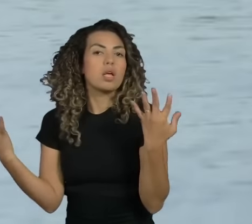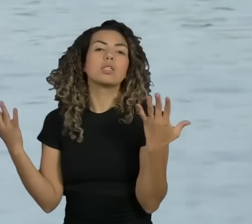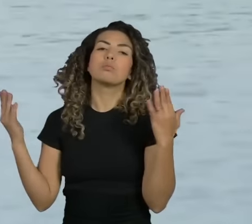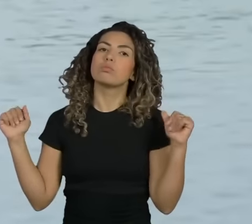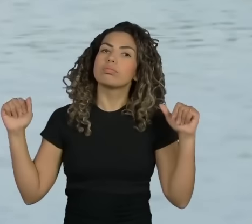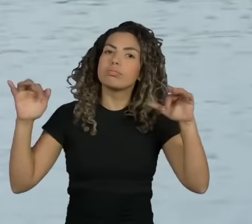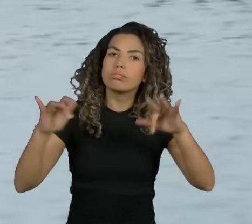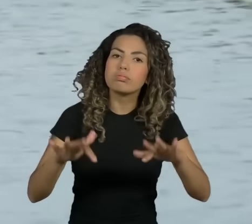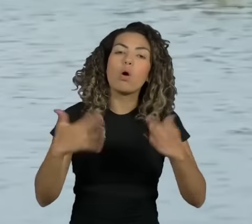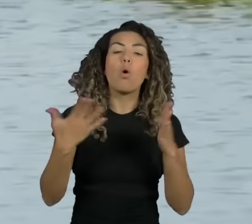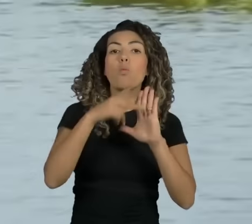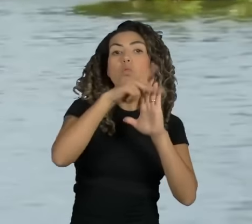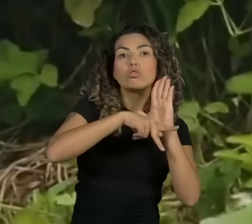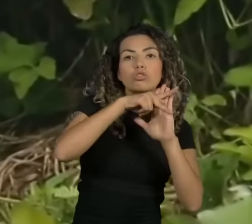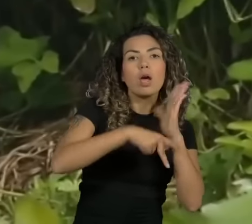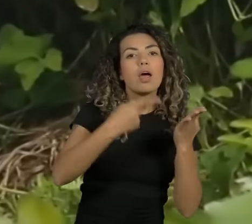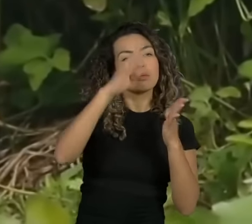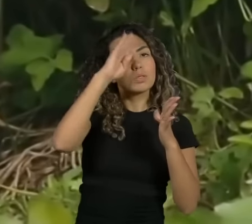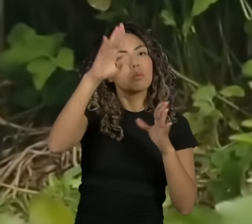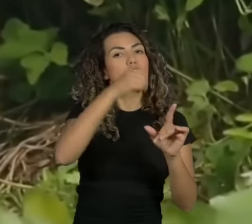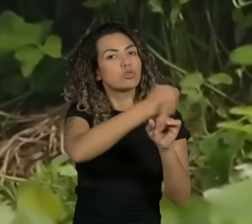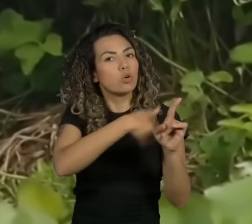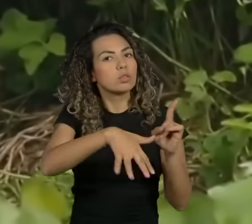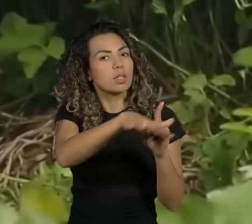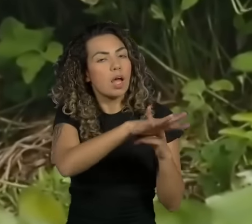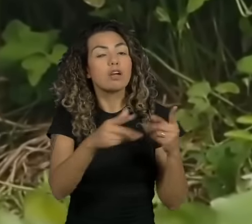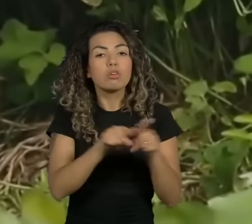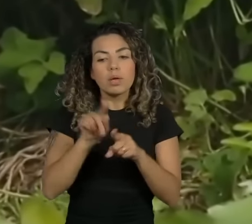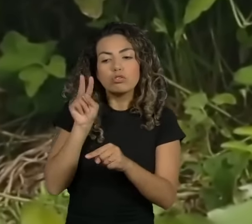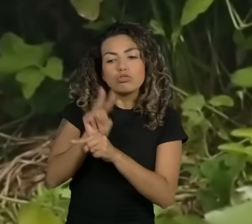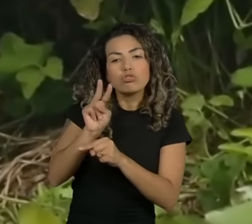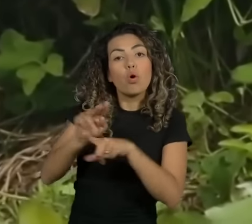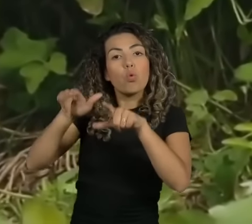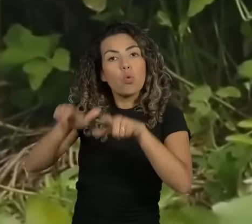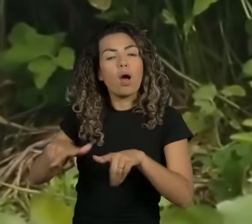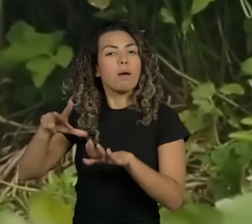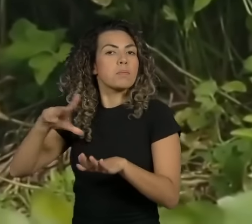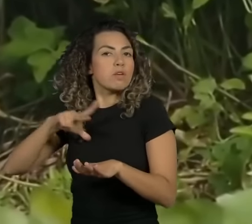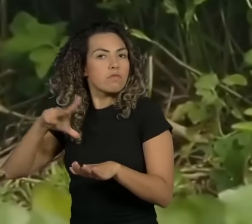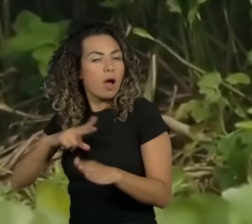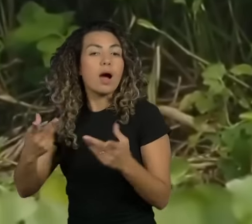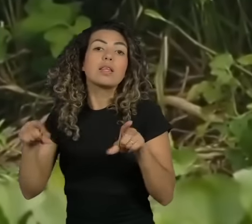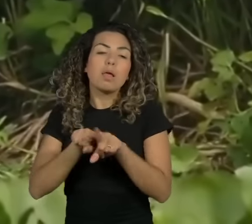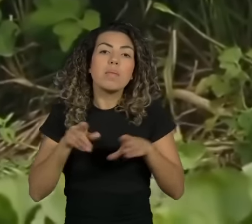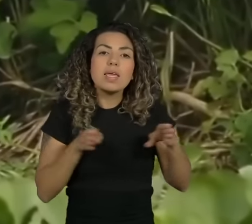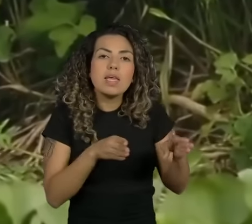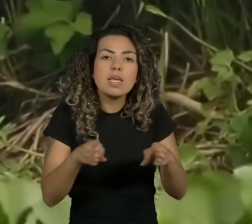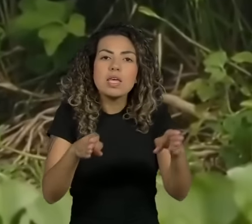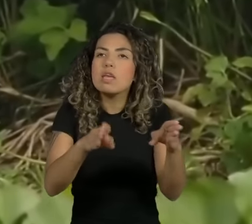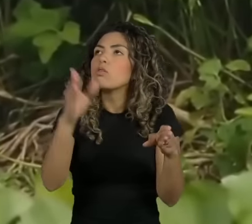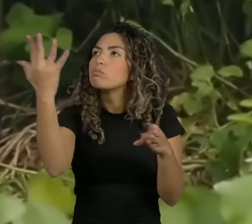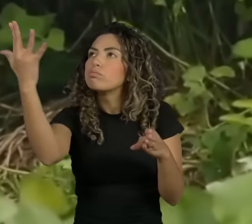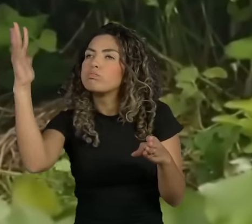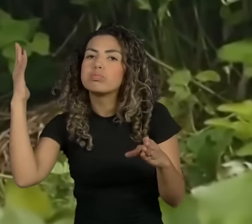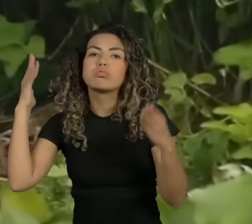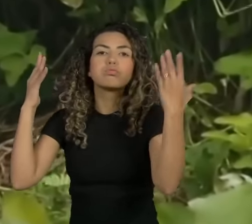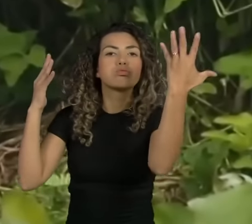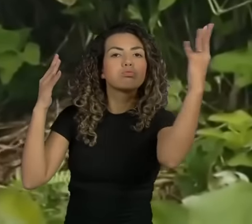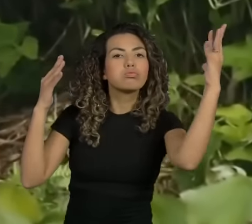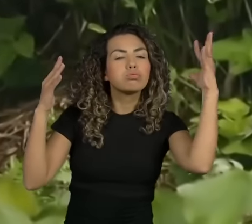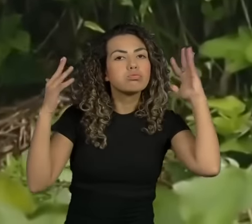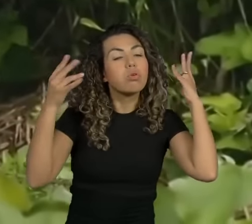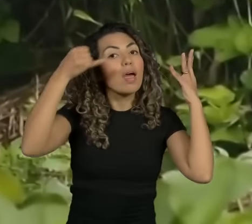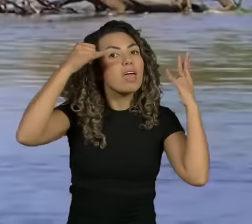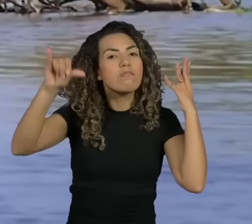e projetos comunitários, nas reservas privadas e nas margens dos rios e planícies de